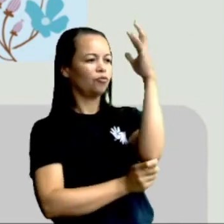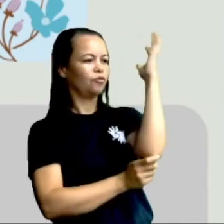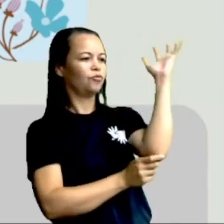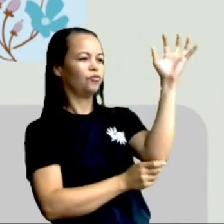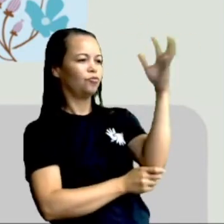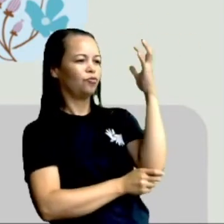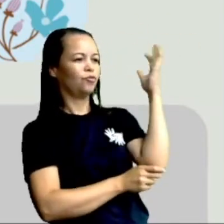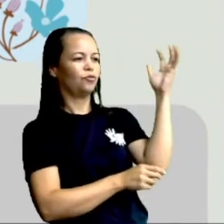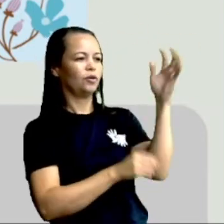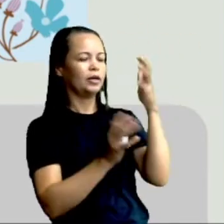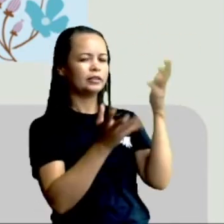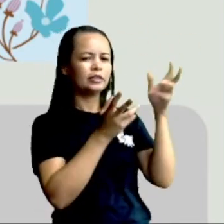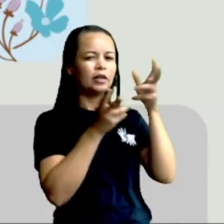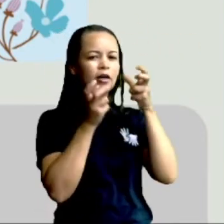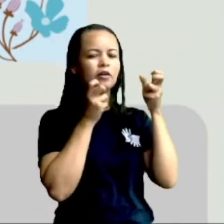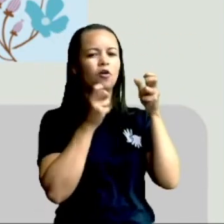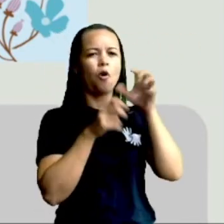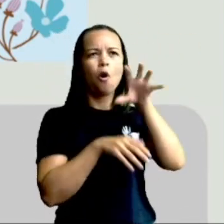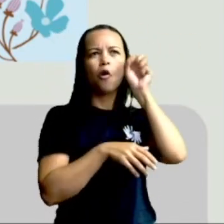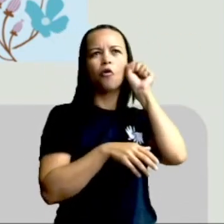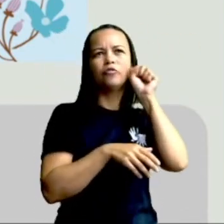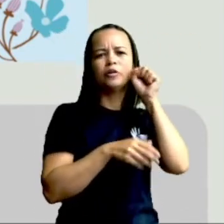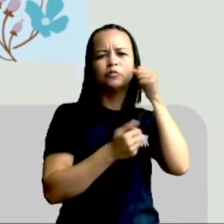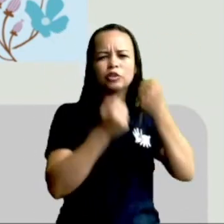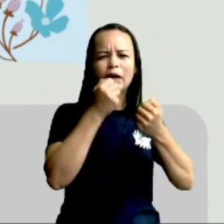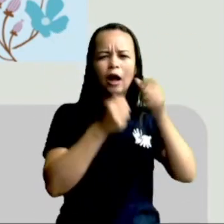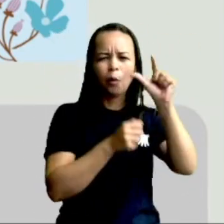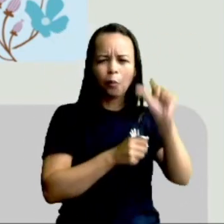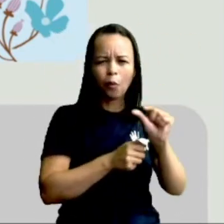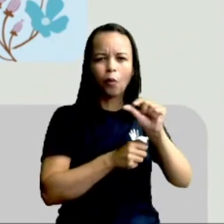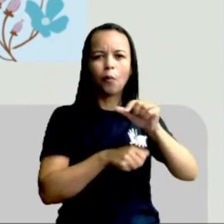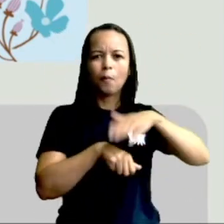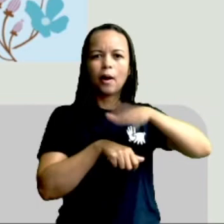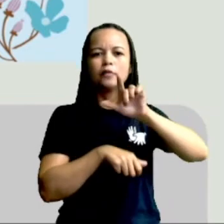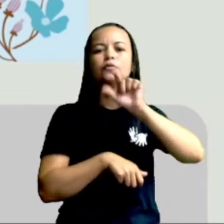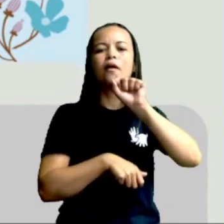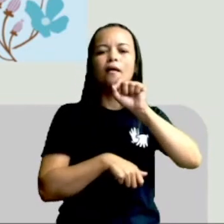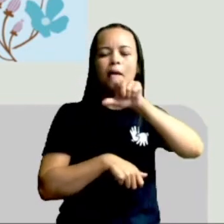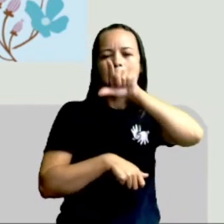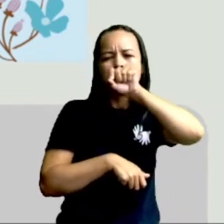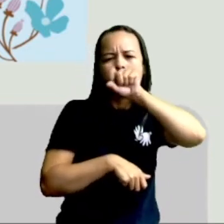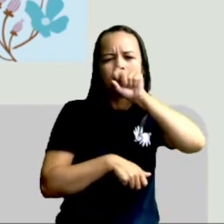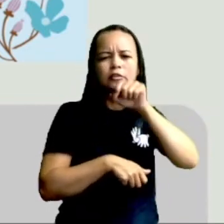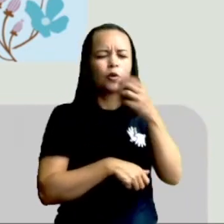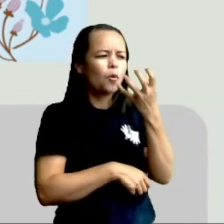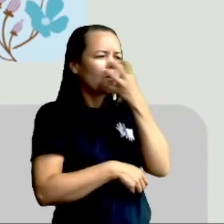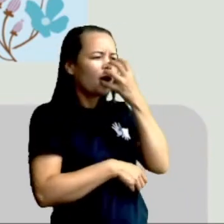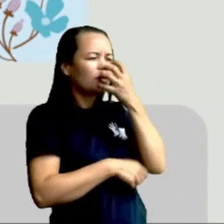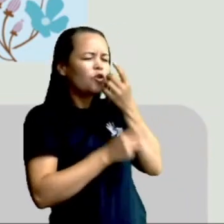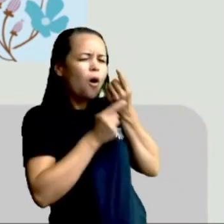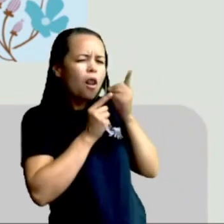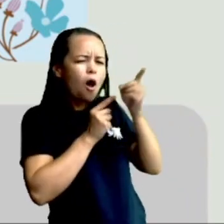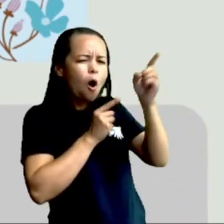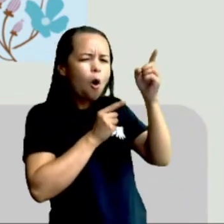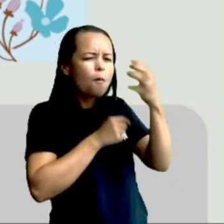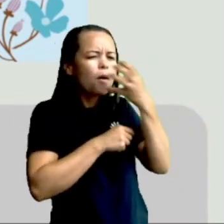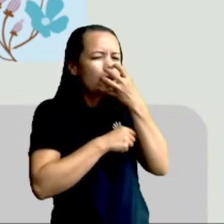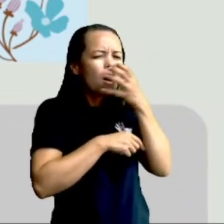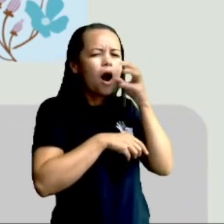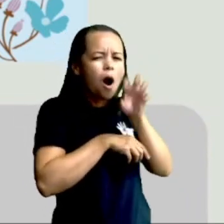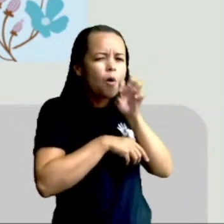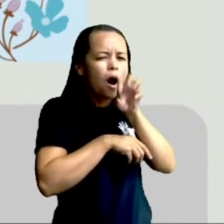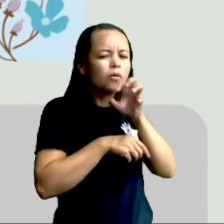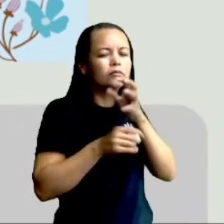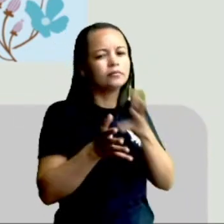aparecer. Ouvimos menos carros e mais pássaros, e até o cão lá longe a latir. Imaginamos